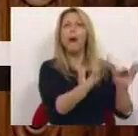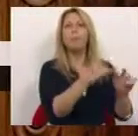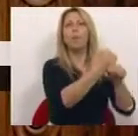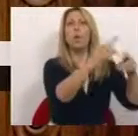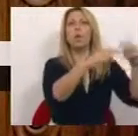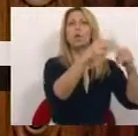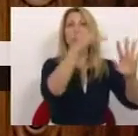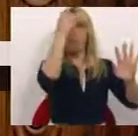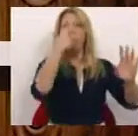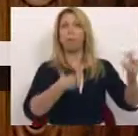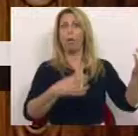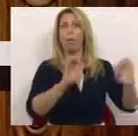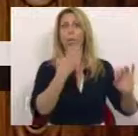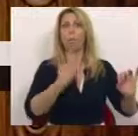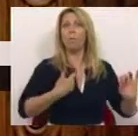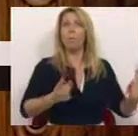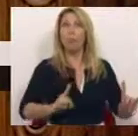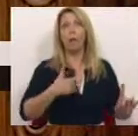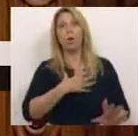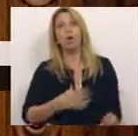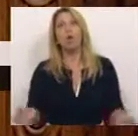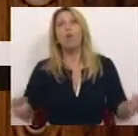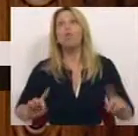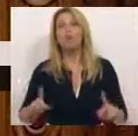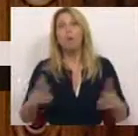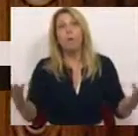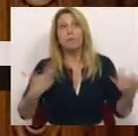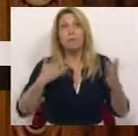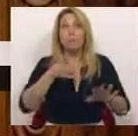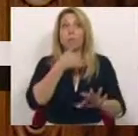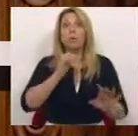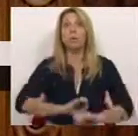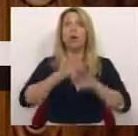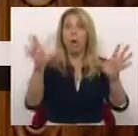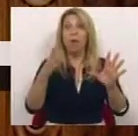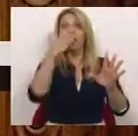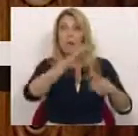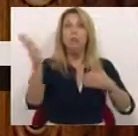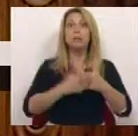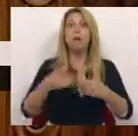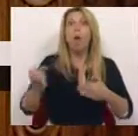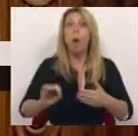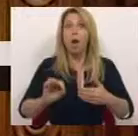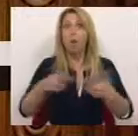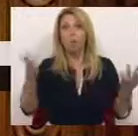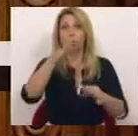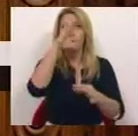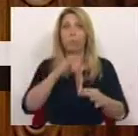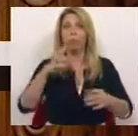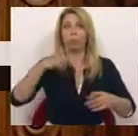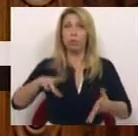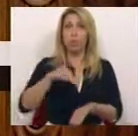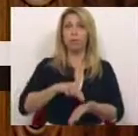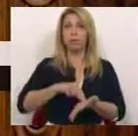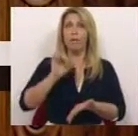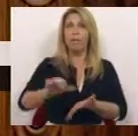nunca houve uma posição clara sobre se é para encerrar ou não por parte do Governo português na sua posição. E aqui aproveito para responder também